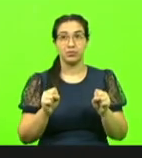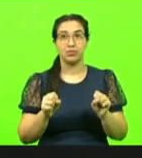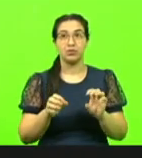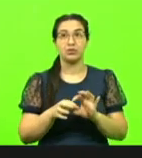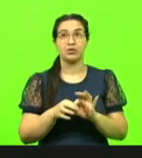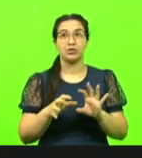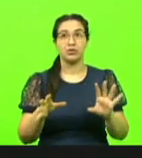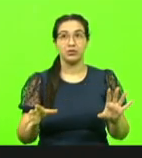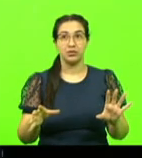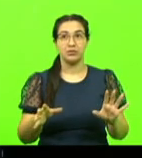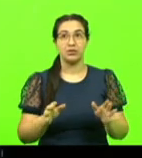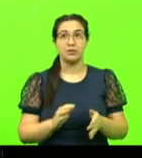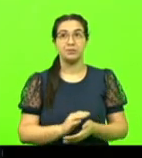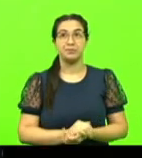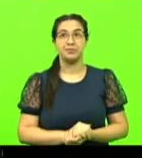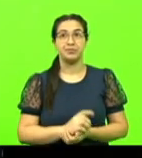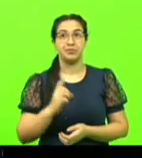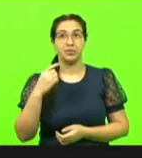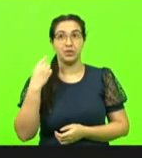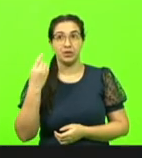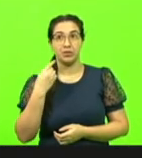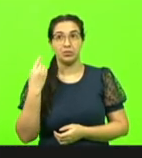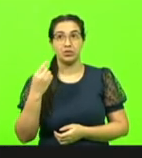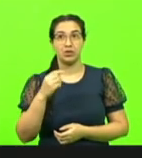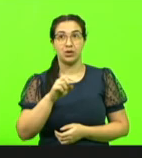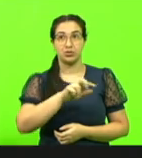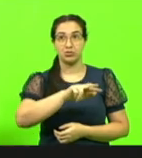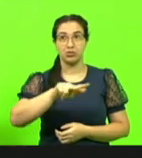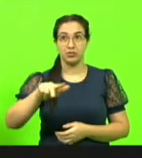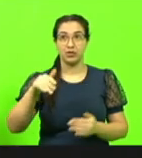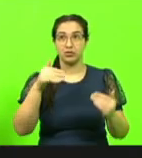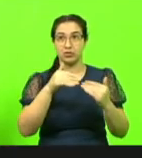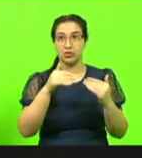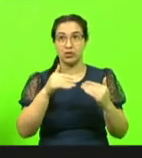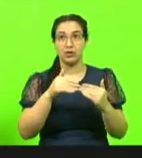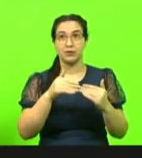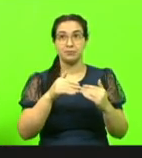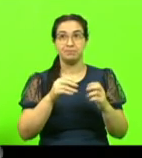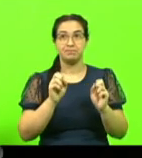Os Sim. demais deputados também de acordo? Ok.